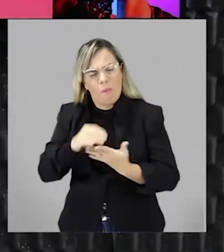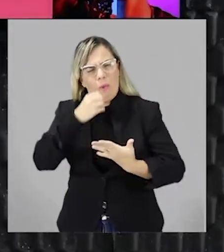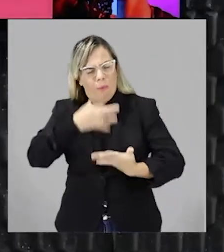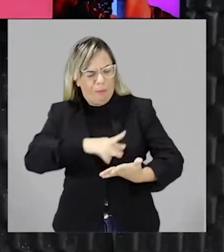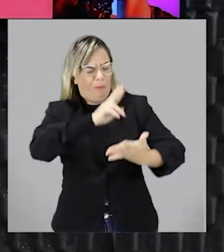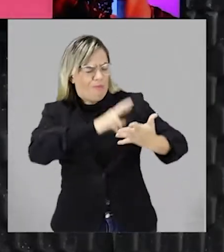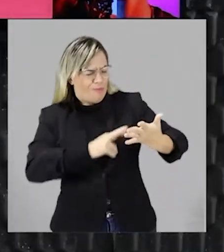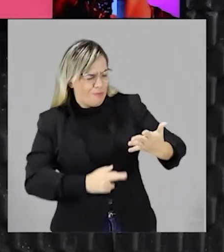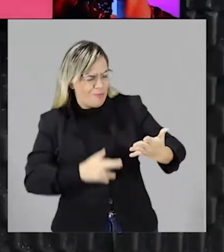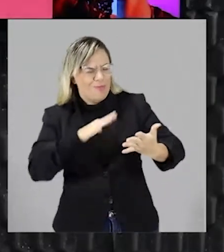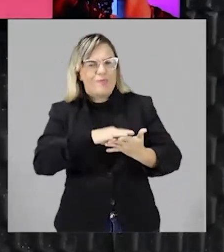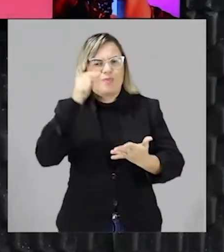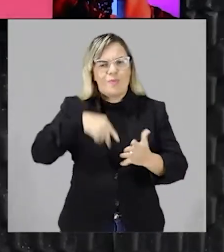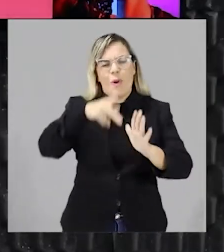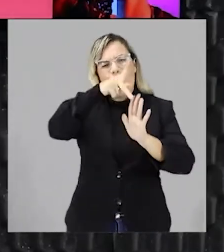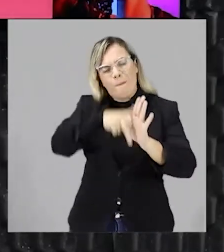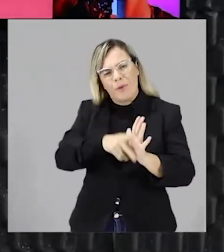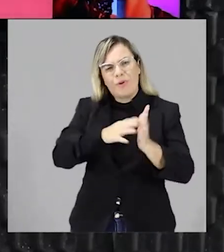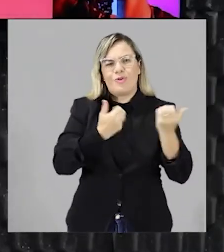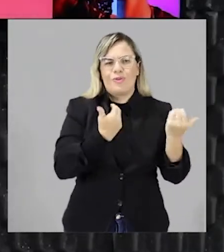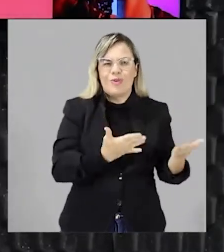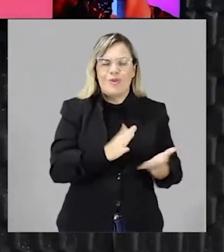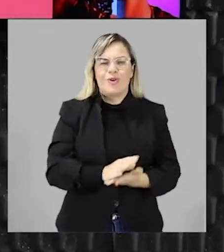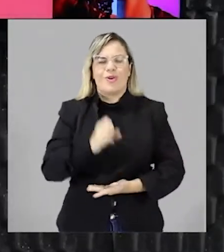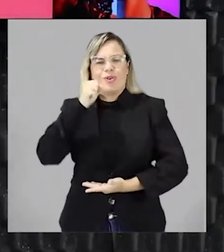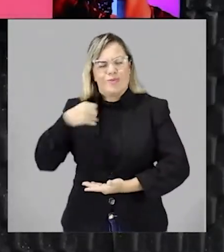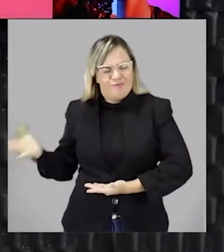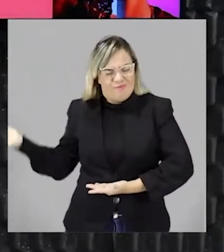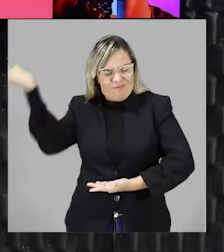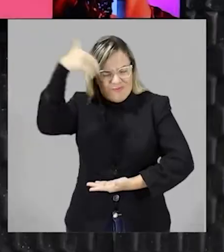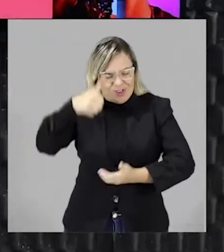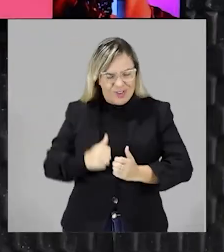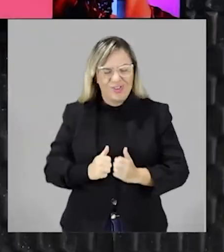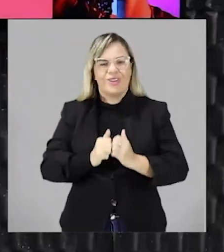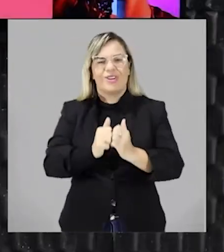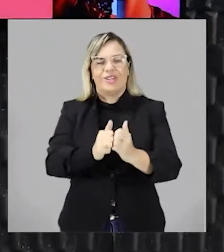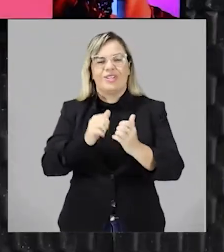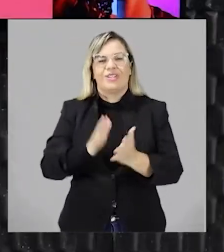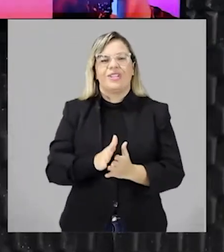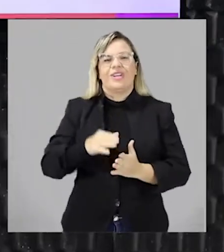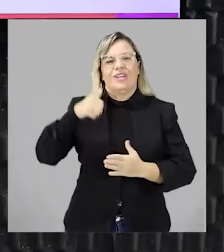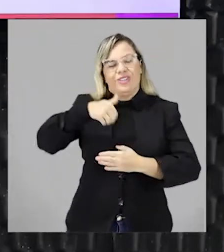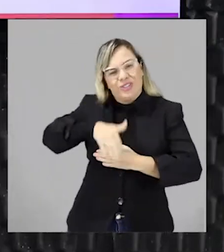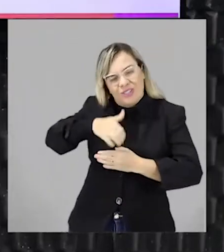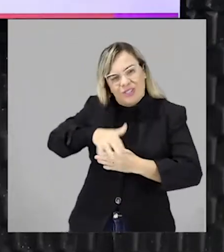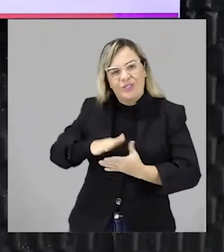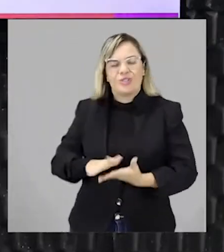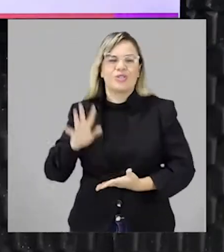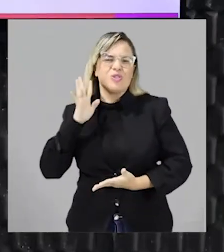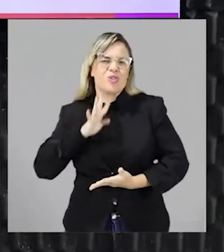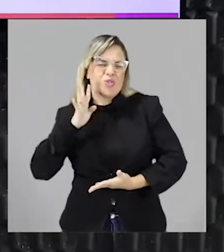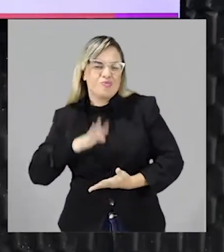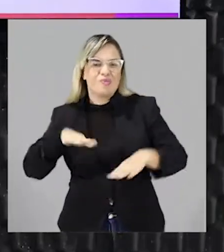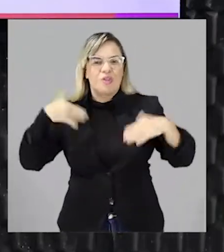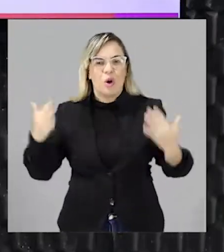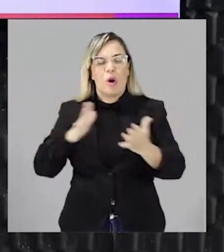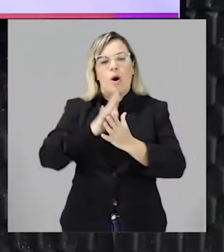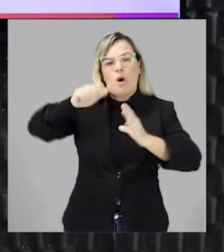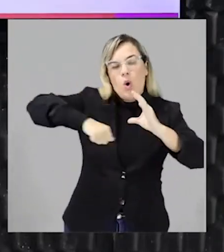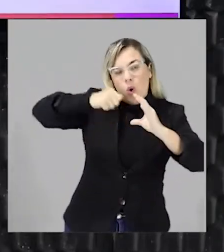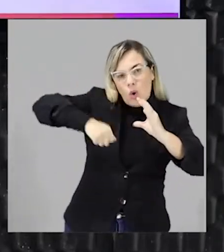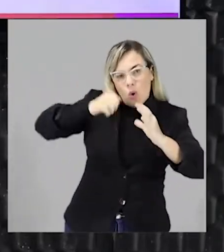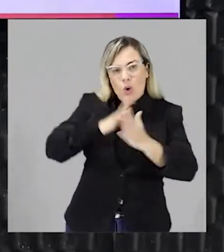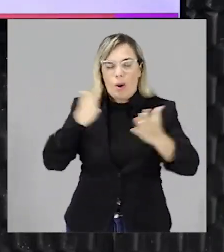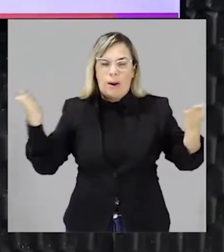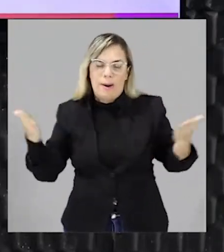o programa Jovem Senador. Então vem comigo conferir essas dicas que estão super legais. No vídeo de hoje nós vamos